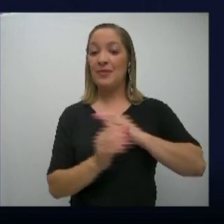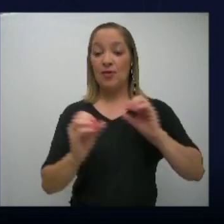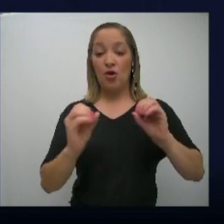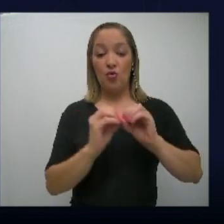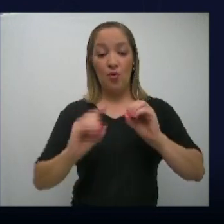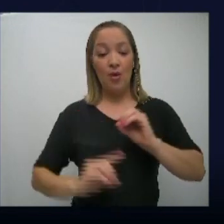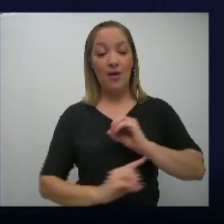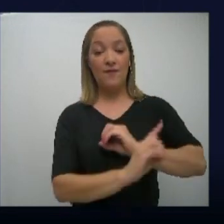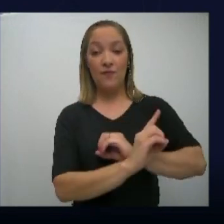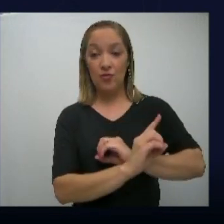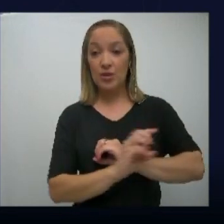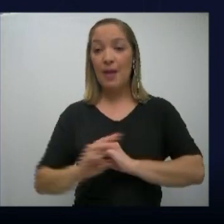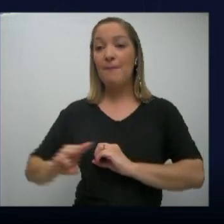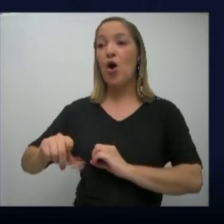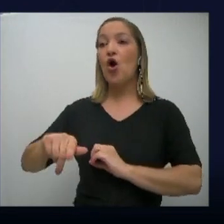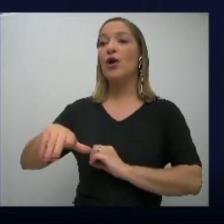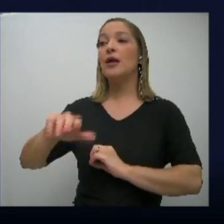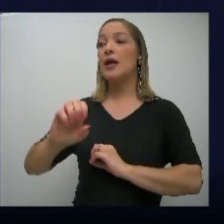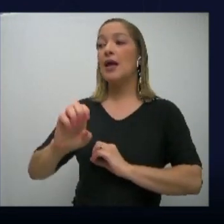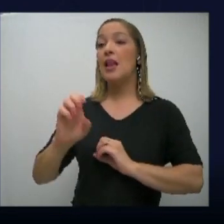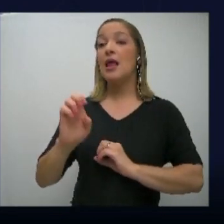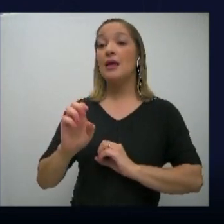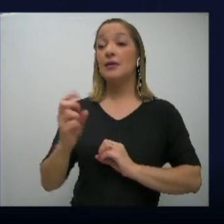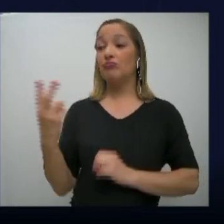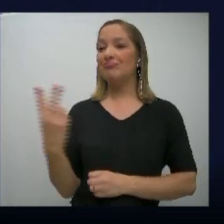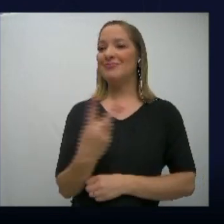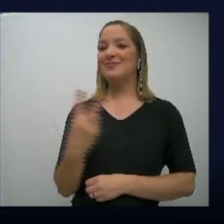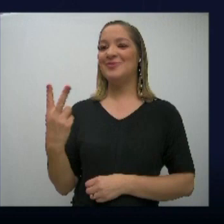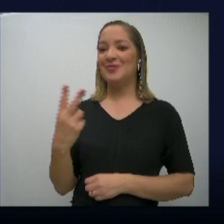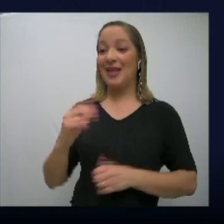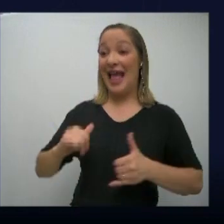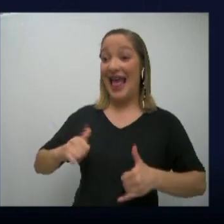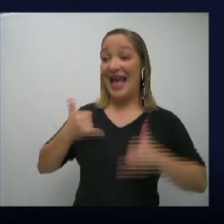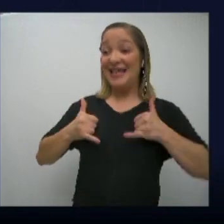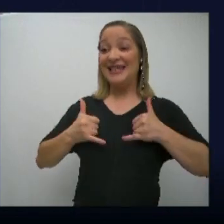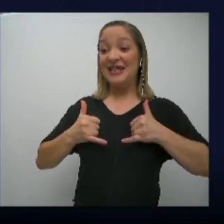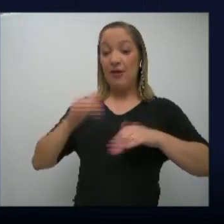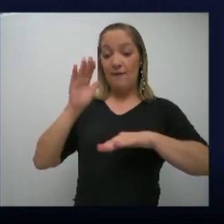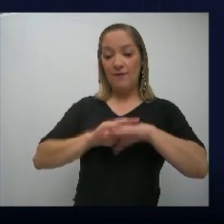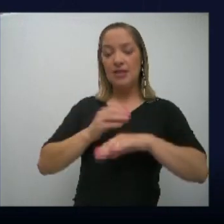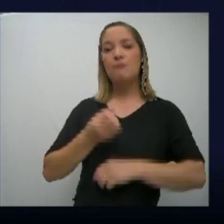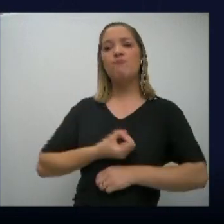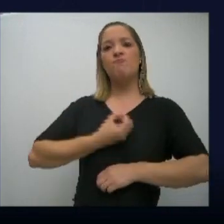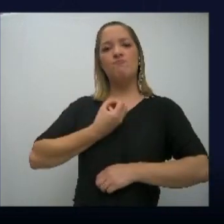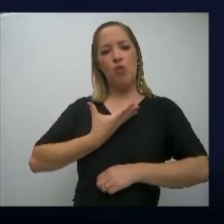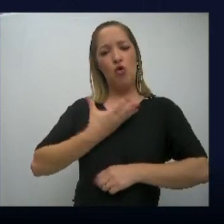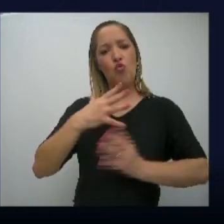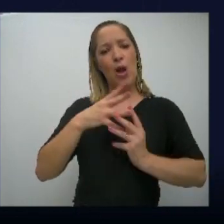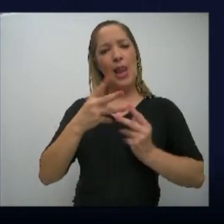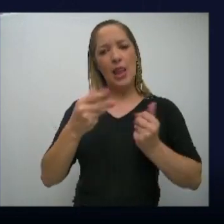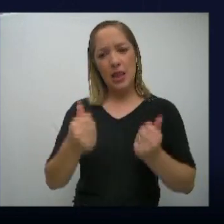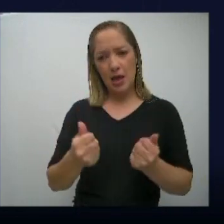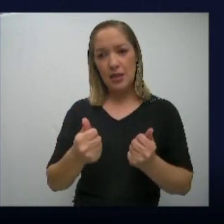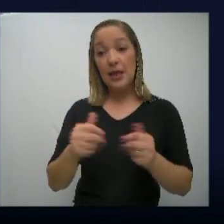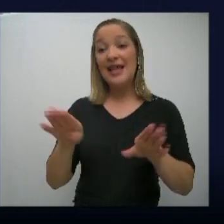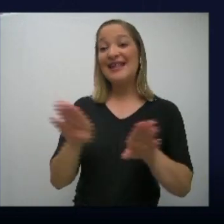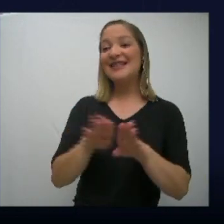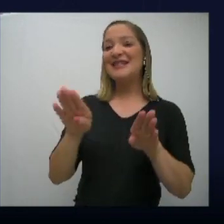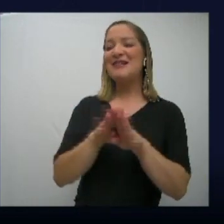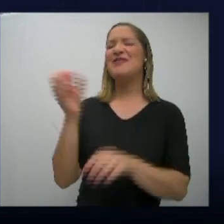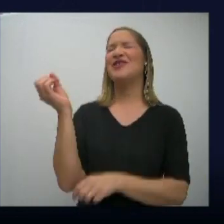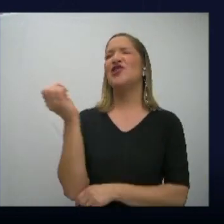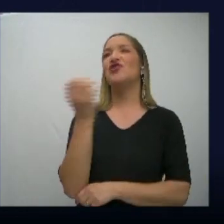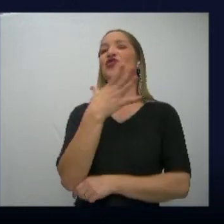EA Mobile são empresas que são ambidestras eu tive tanta energia quanto que tá bem feito com qualidade como